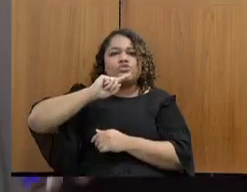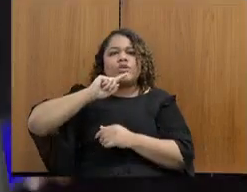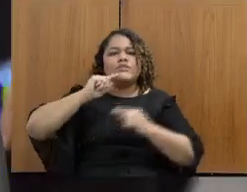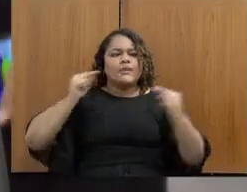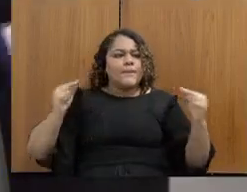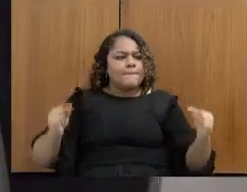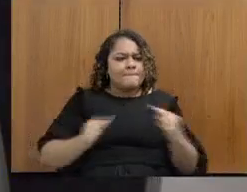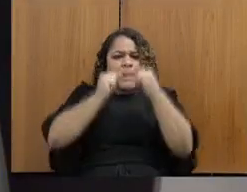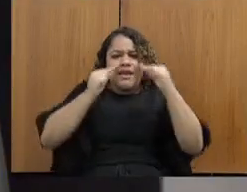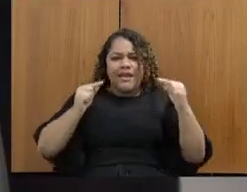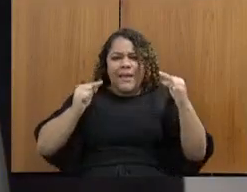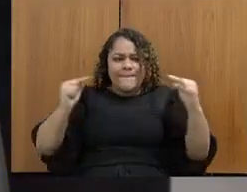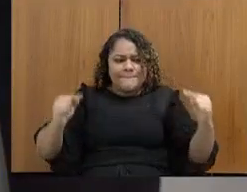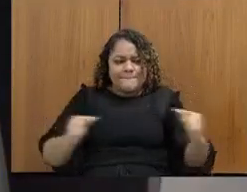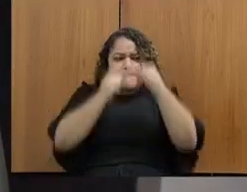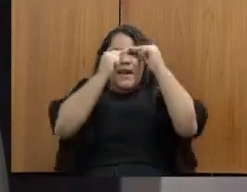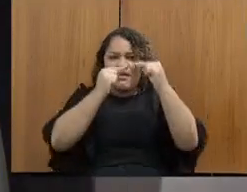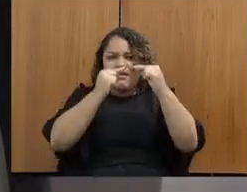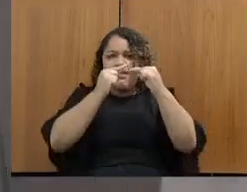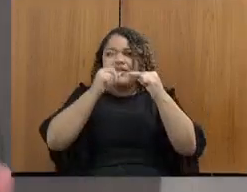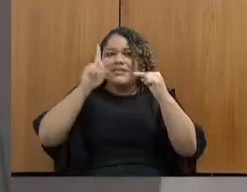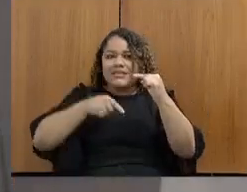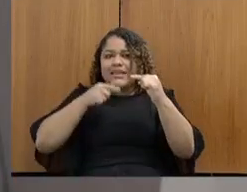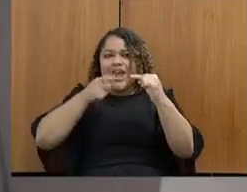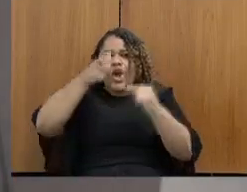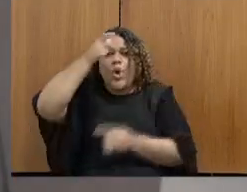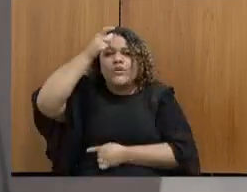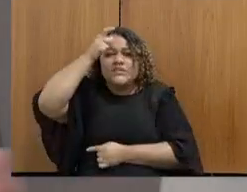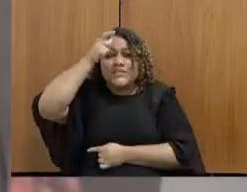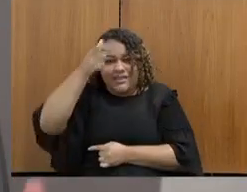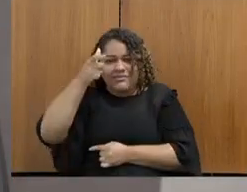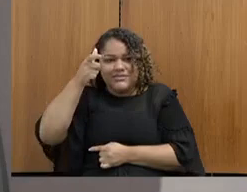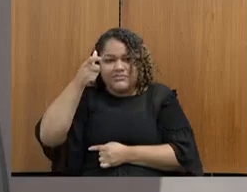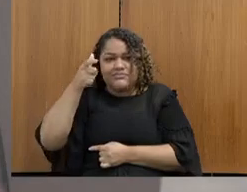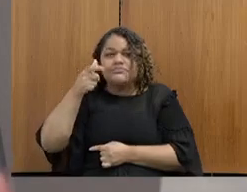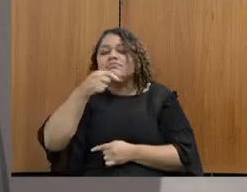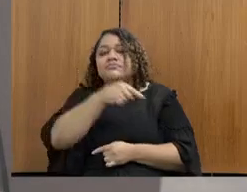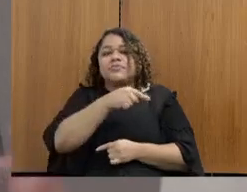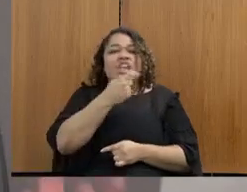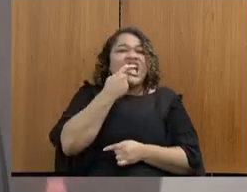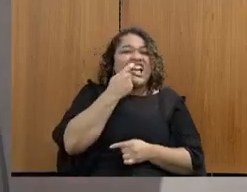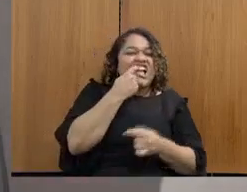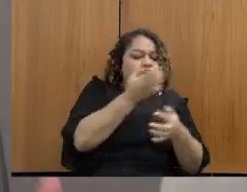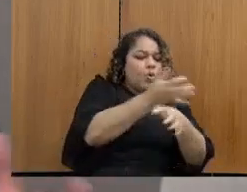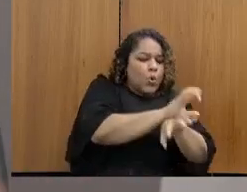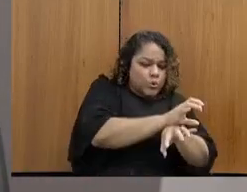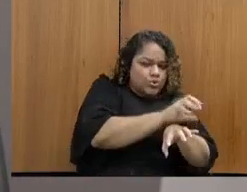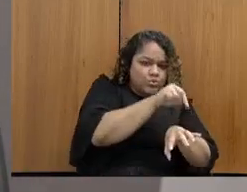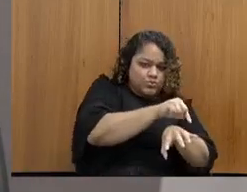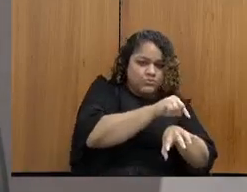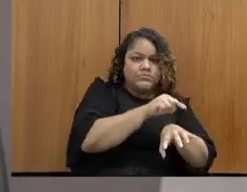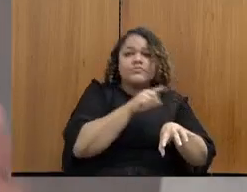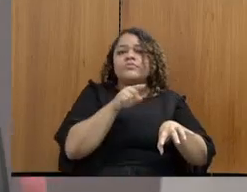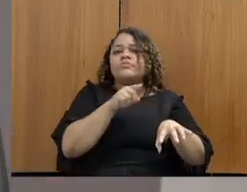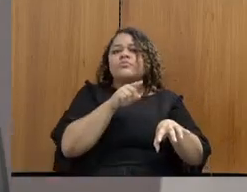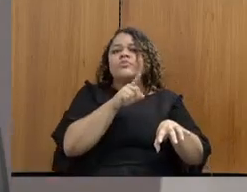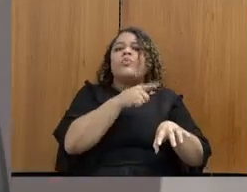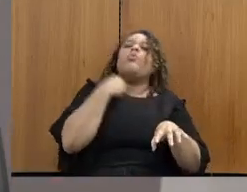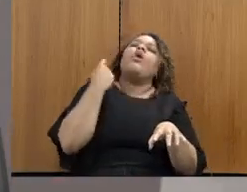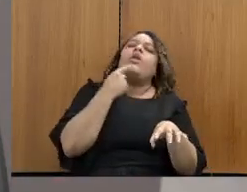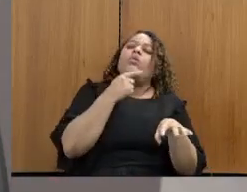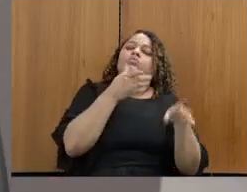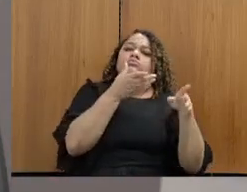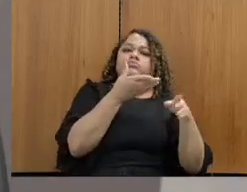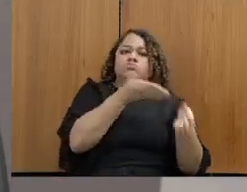seria Exatamente Essa coincidência da identificação daquela né ossada daquele cadáver com os perfis